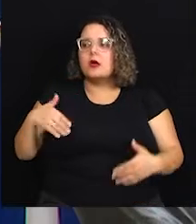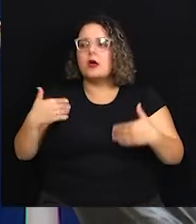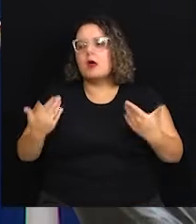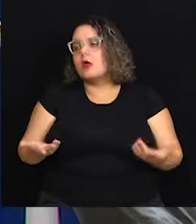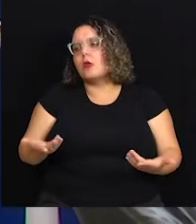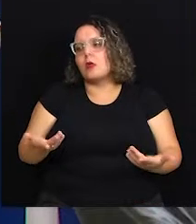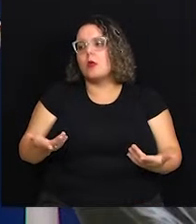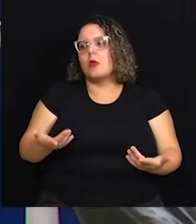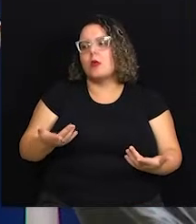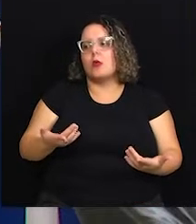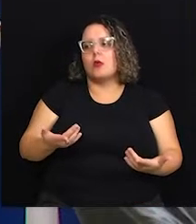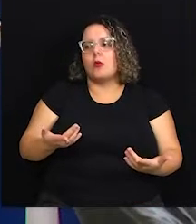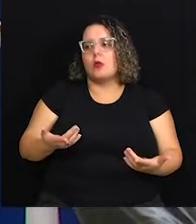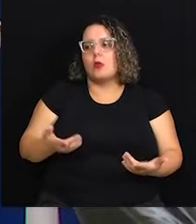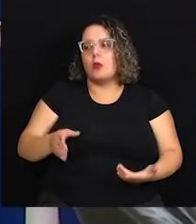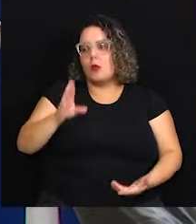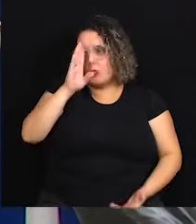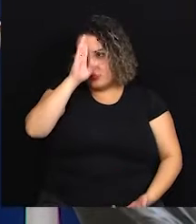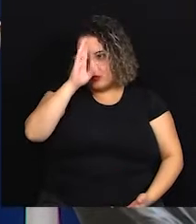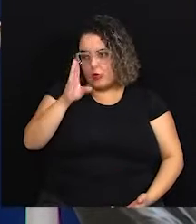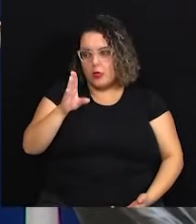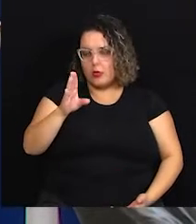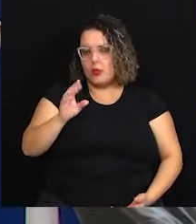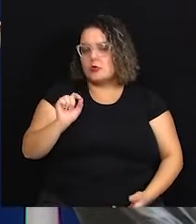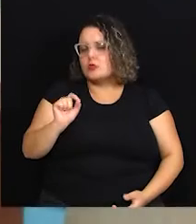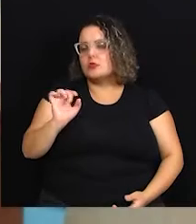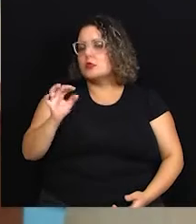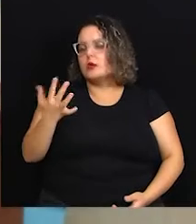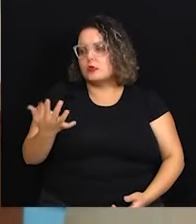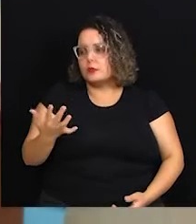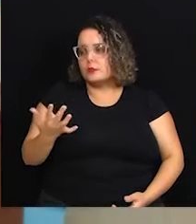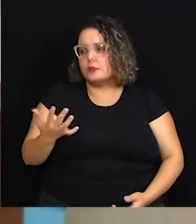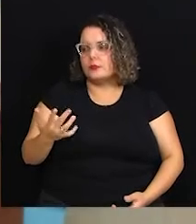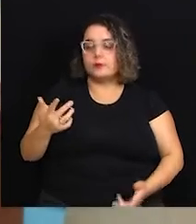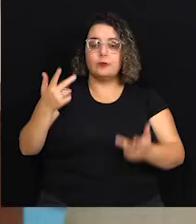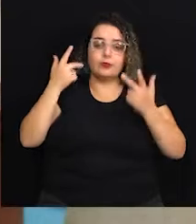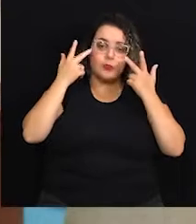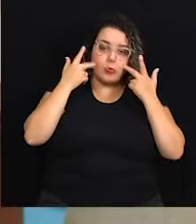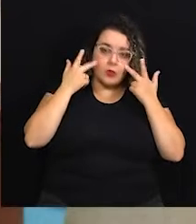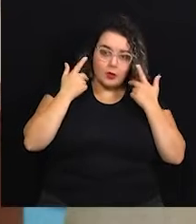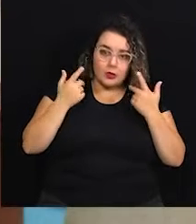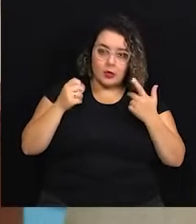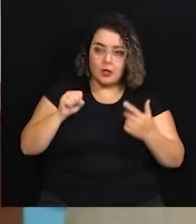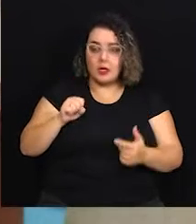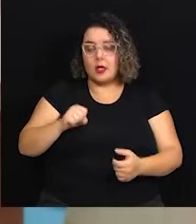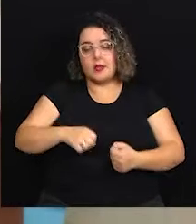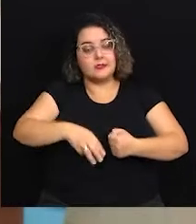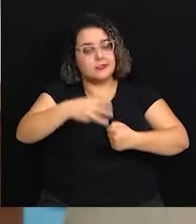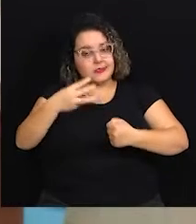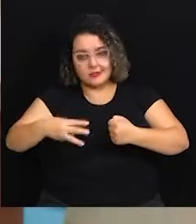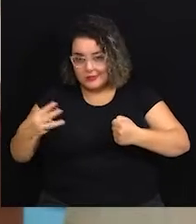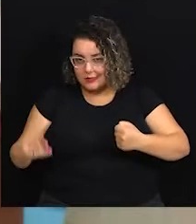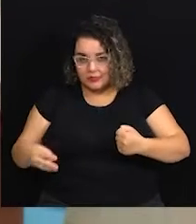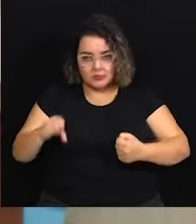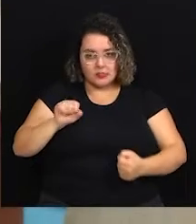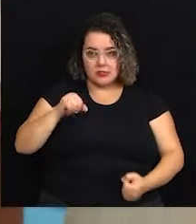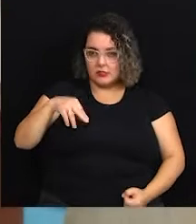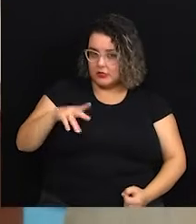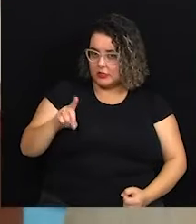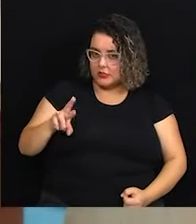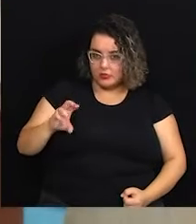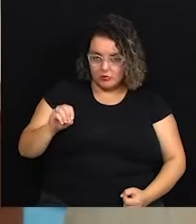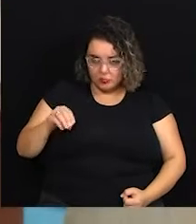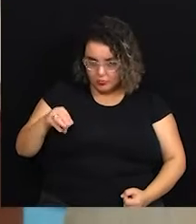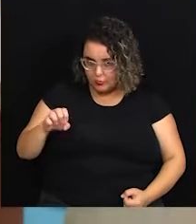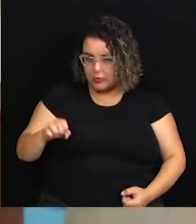seria o principal causa nas crianças? Normalmente é síndrome, né? Ele já vem, é